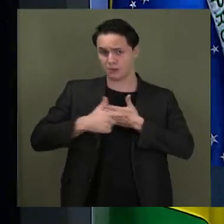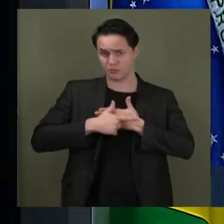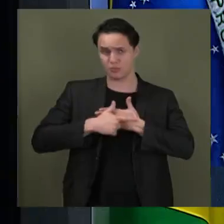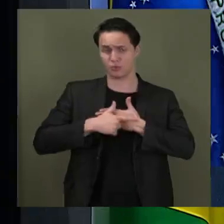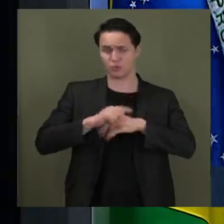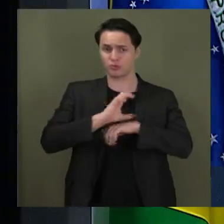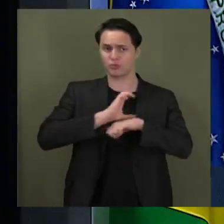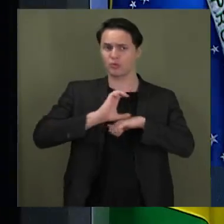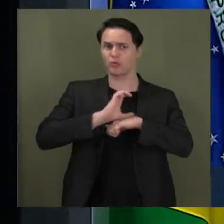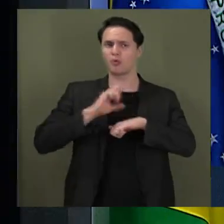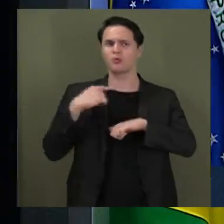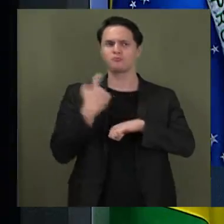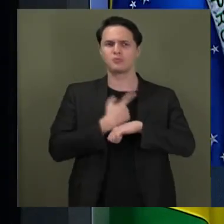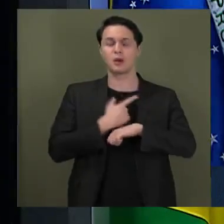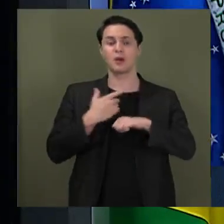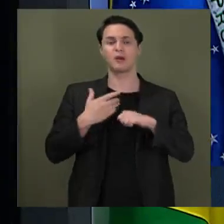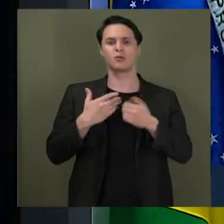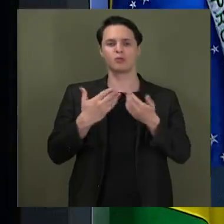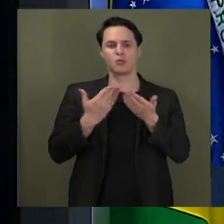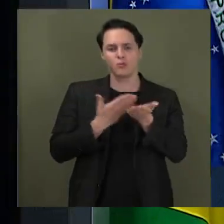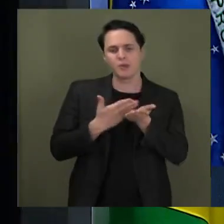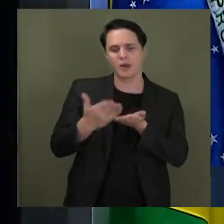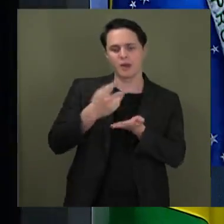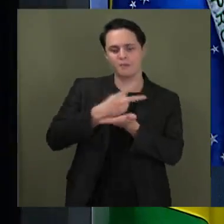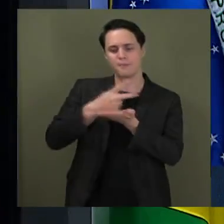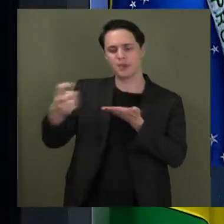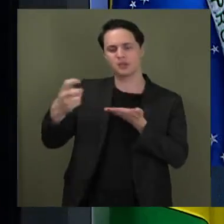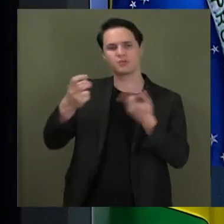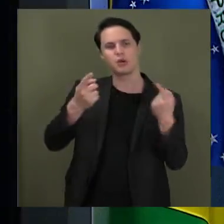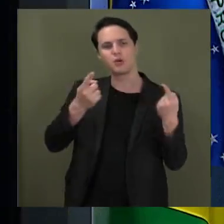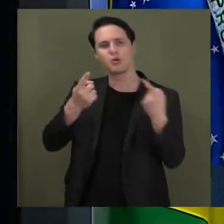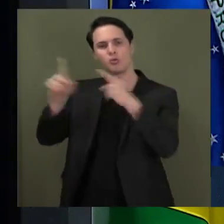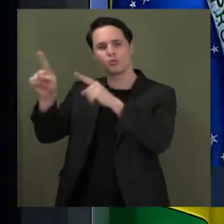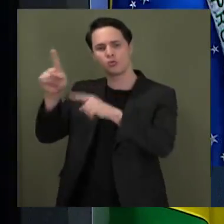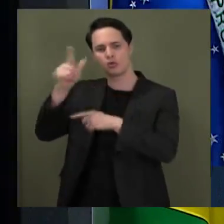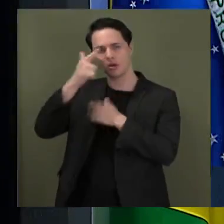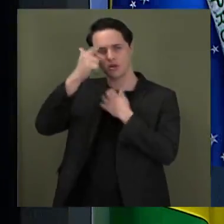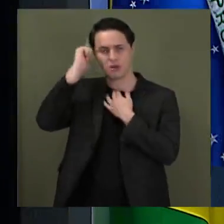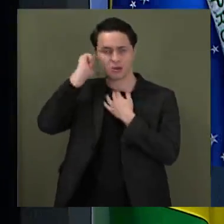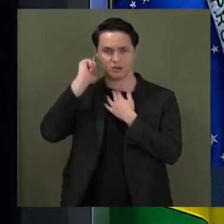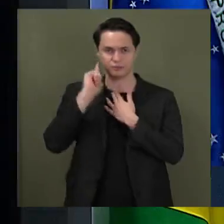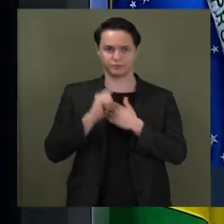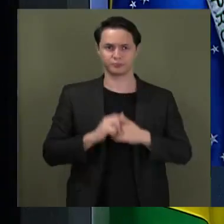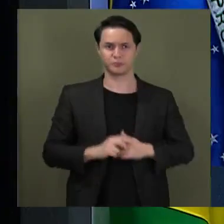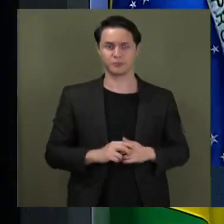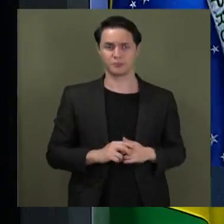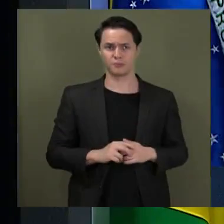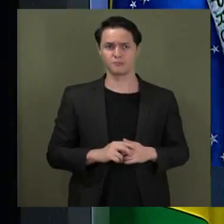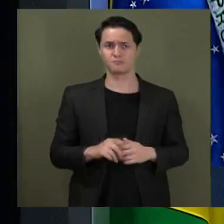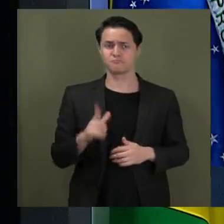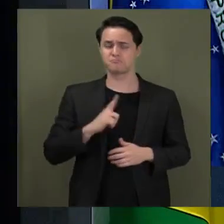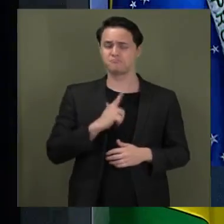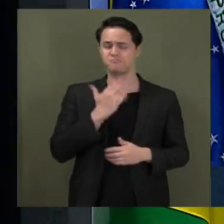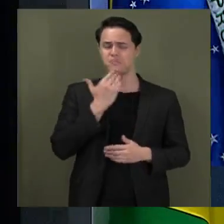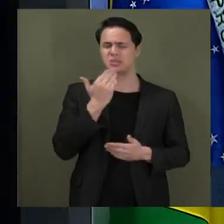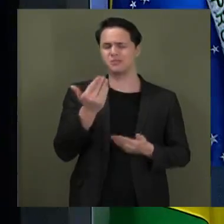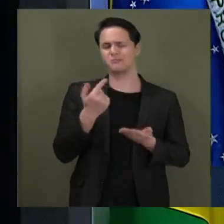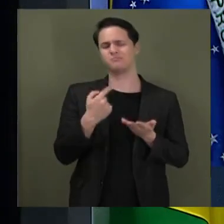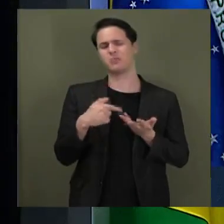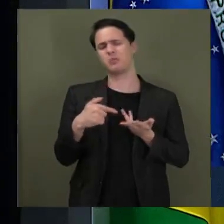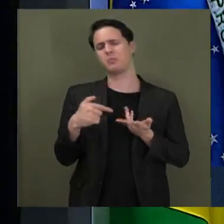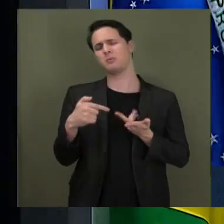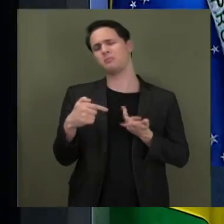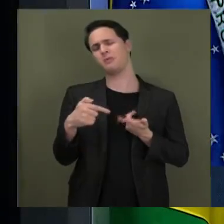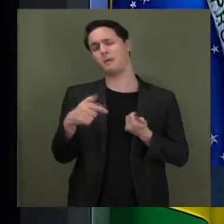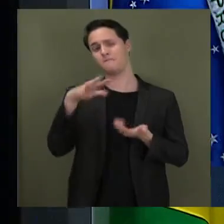e abrir imediatamente um processo de impeachment contra o ministro Alexandre de Moraes. São muitos os pedidos já protocolados.